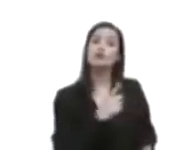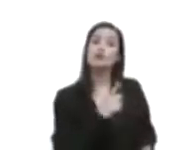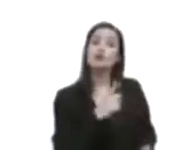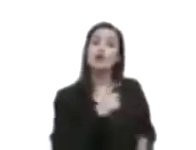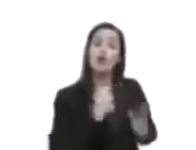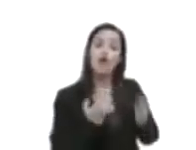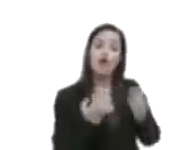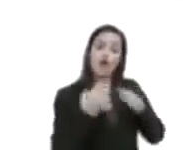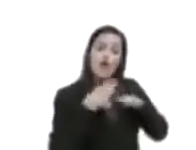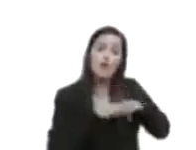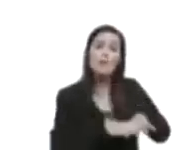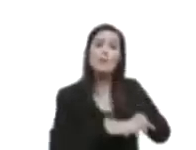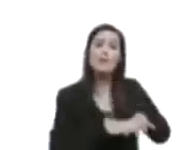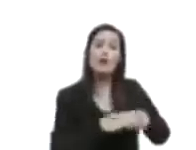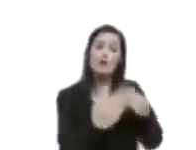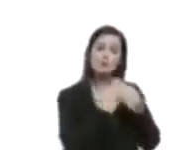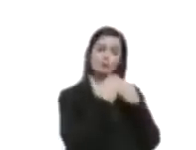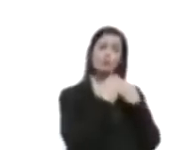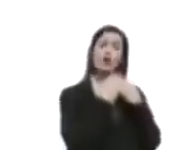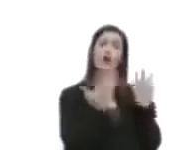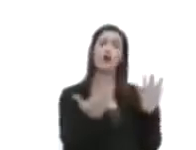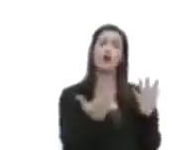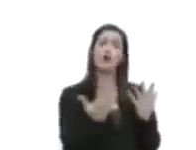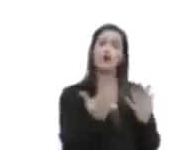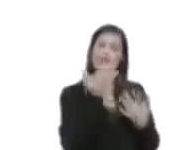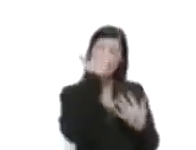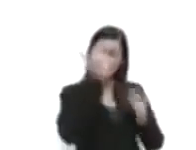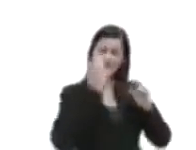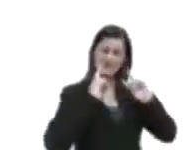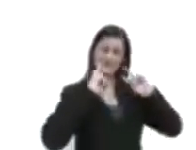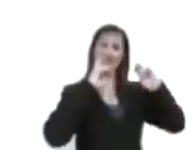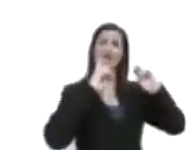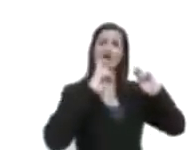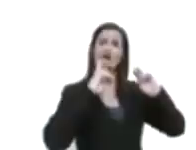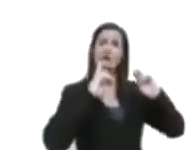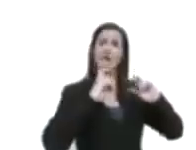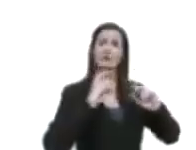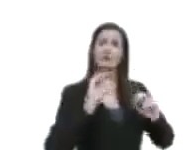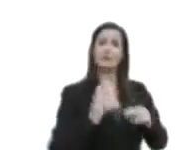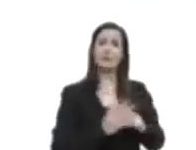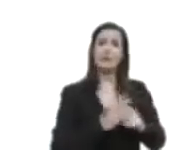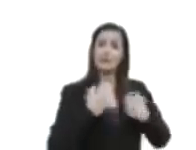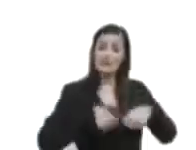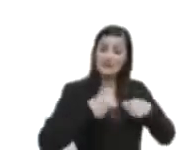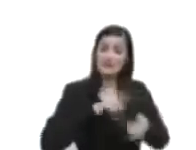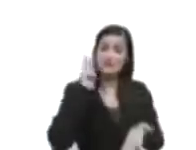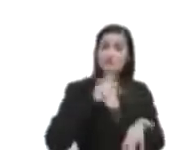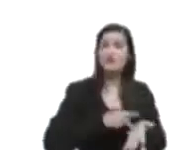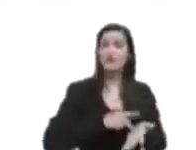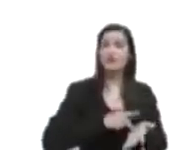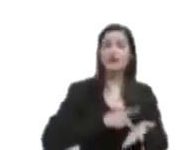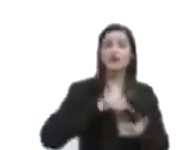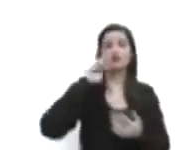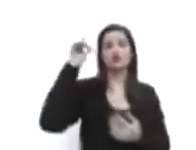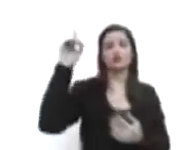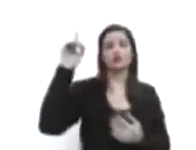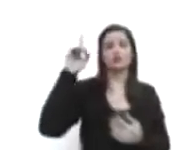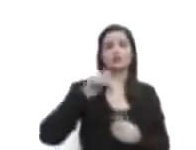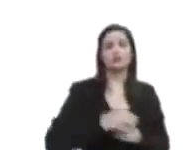espírito, reconhecer sua miséria, sua falência e a sua total dependência. Hoje está na moda crente